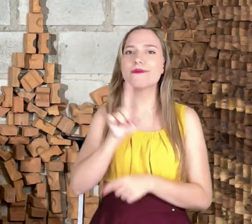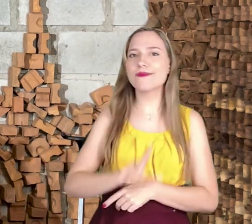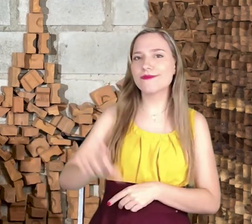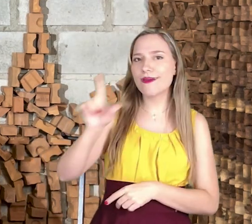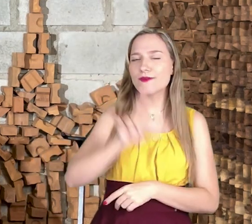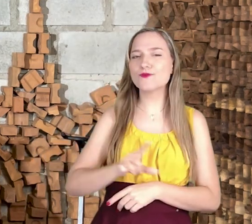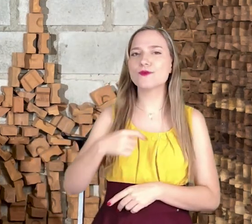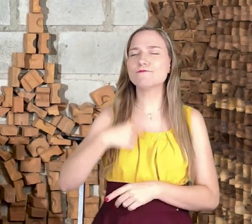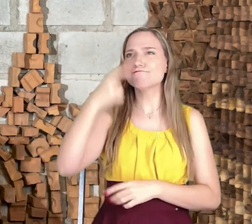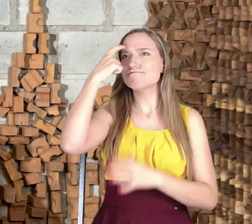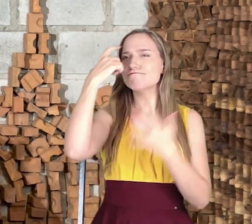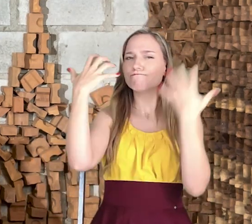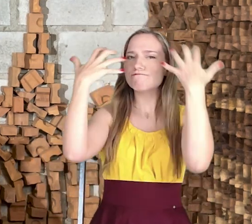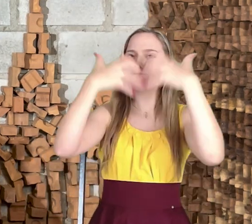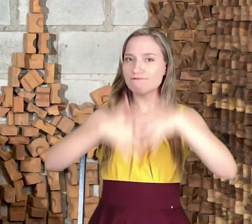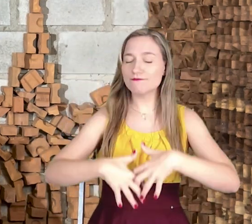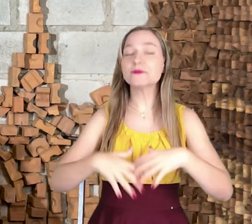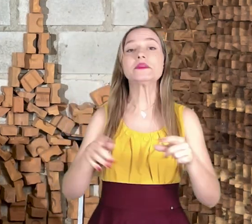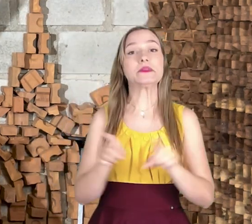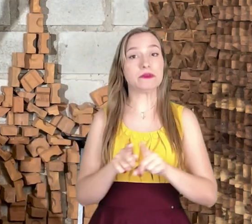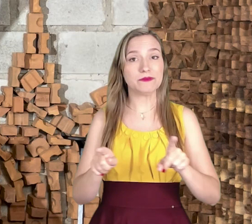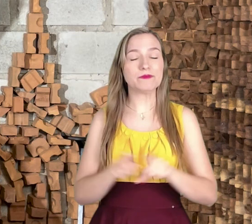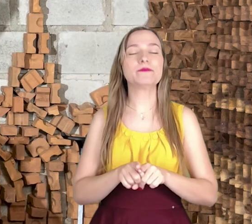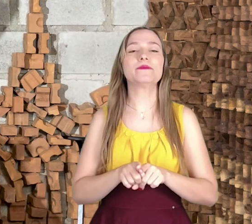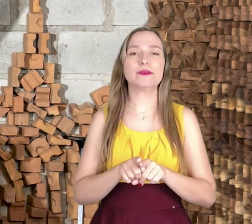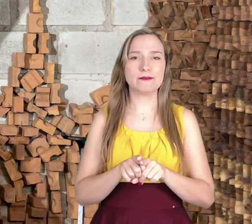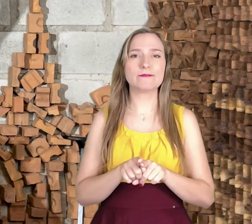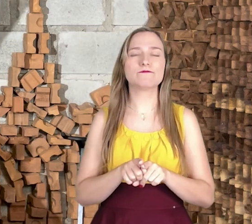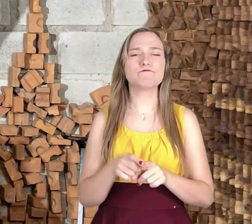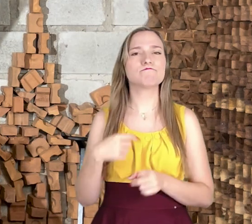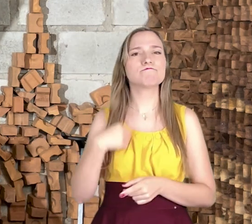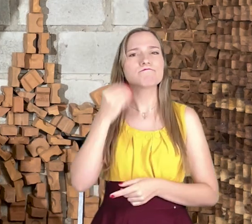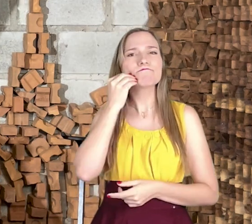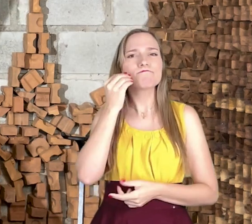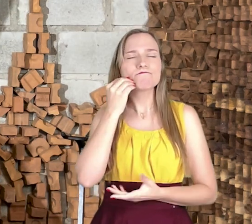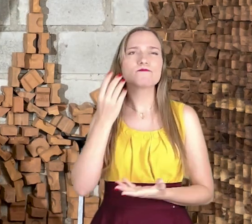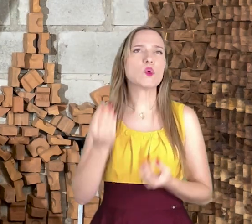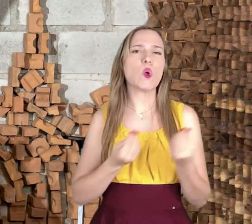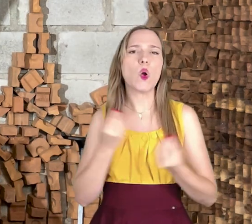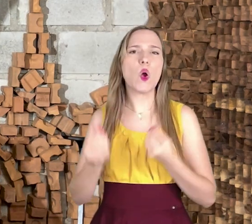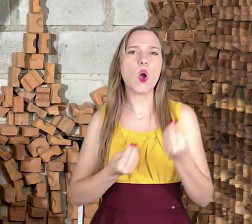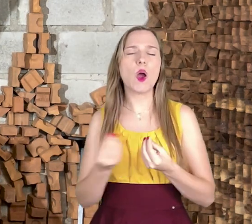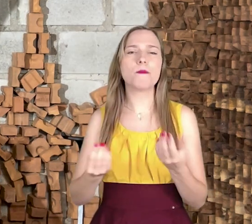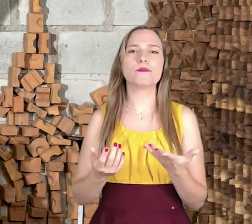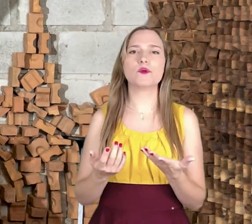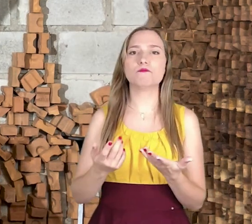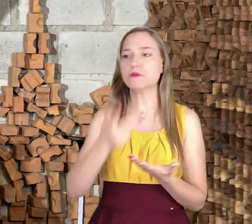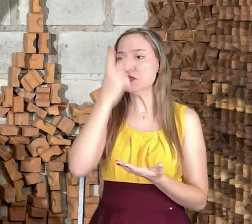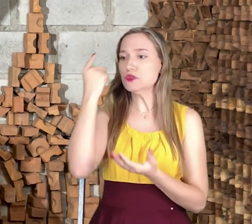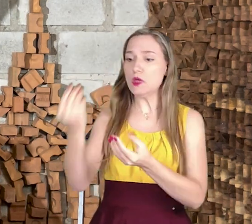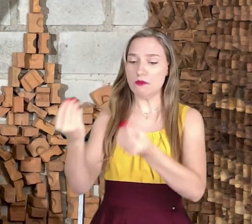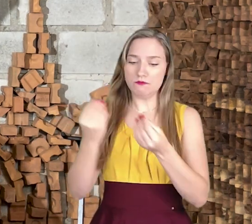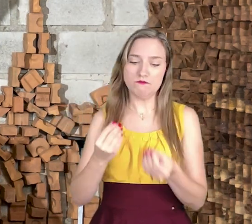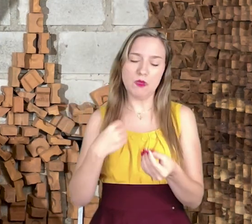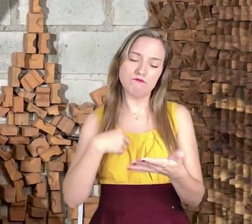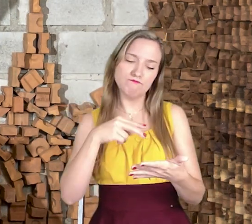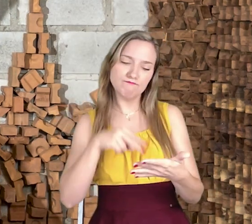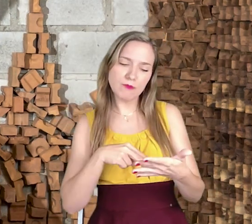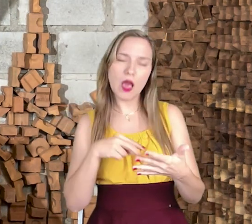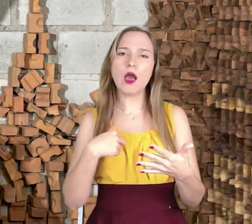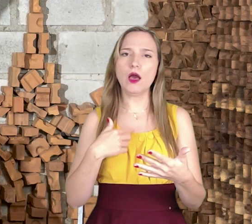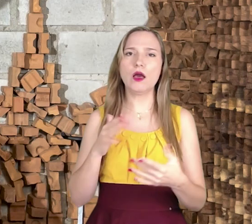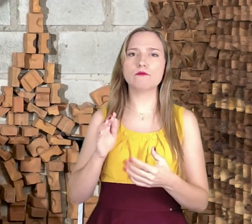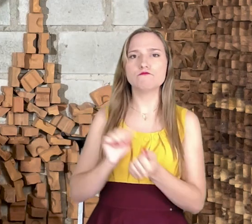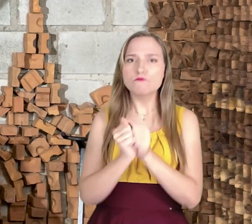ou mesmo tentando fazer fisicamente receber alguma coisa, né? Então, eu tenho,